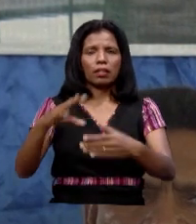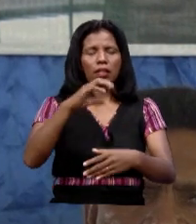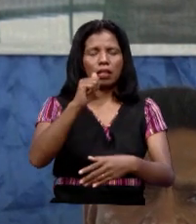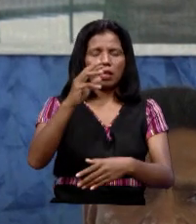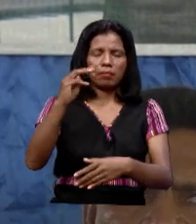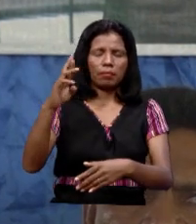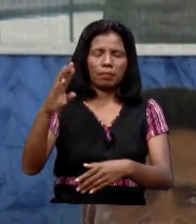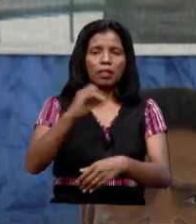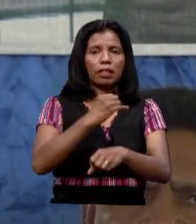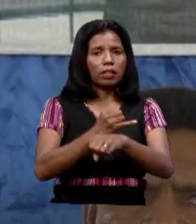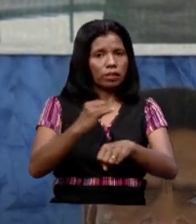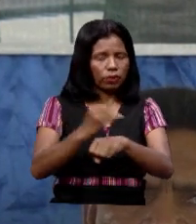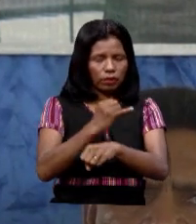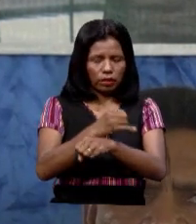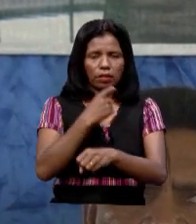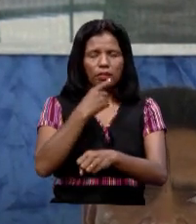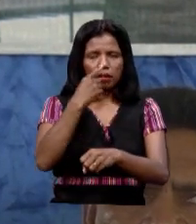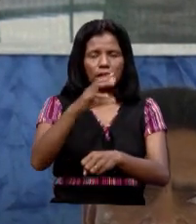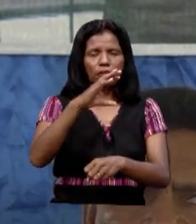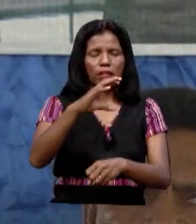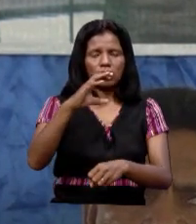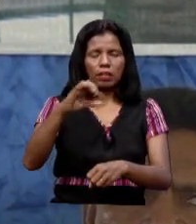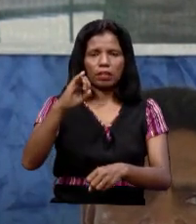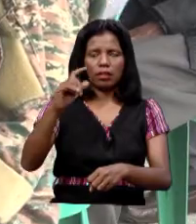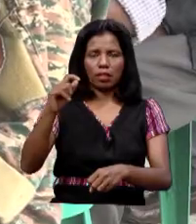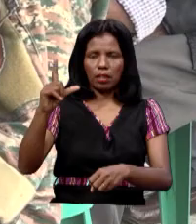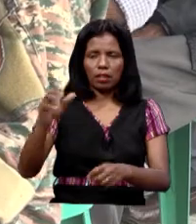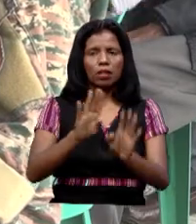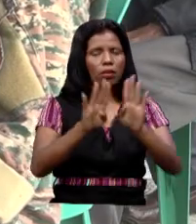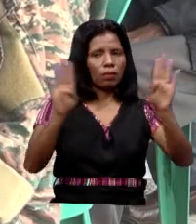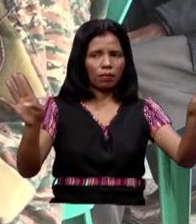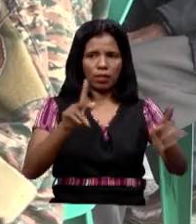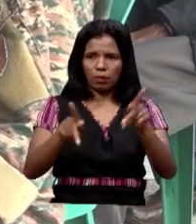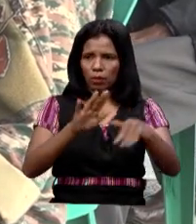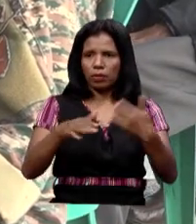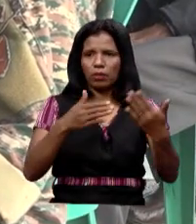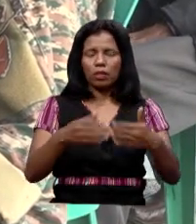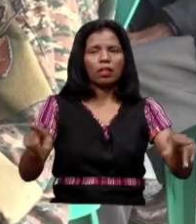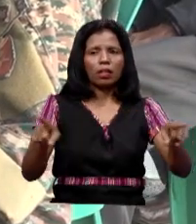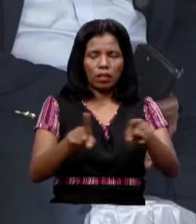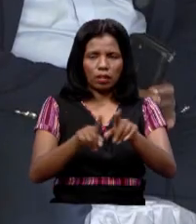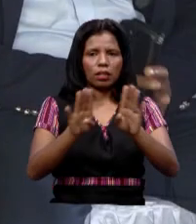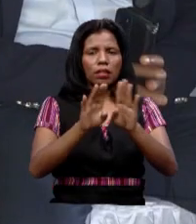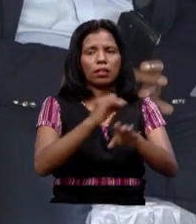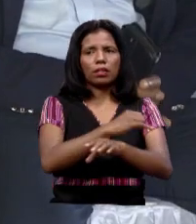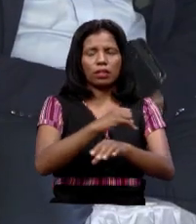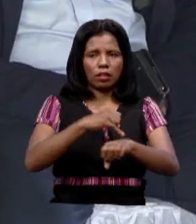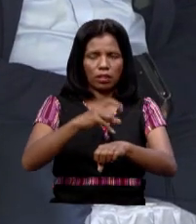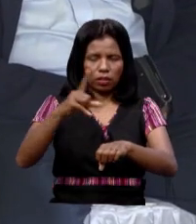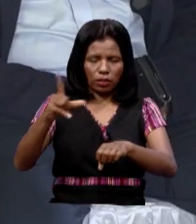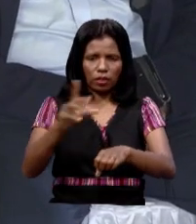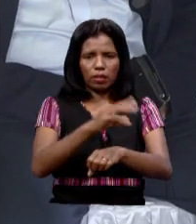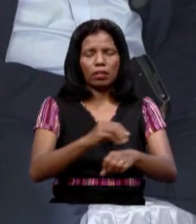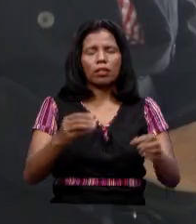Timor-Leste Nemos explica, CCITL se loca ba entidade hotu, a nessa entidade nacional no internacional,